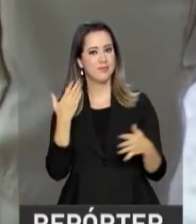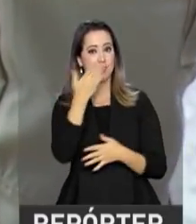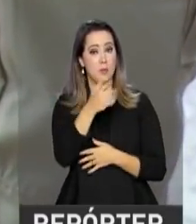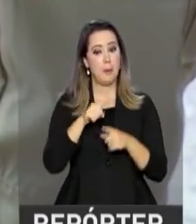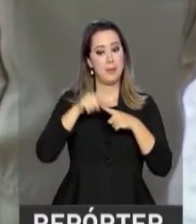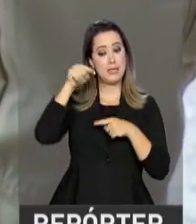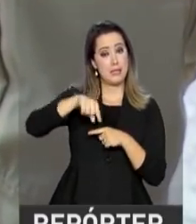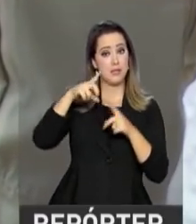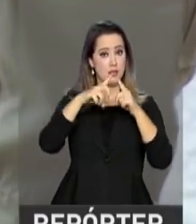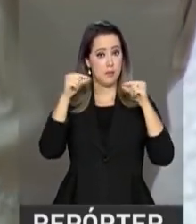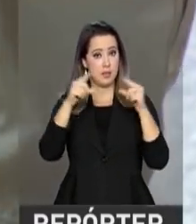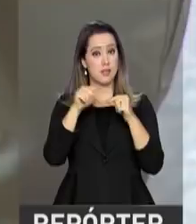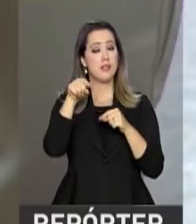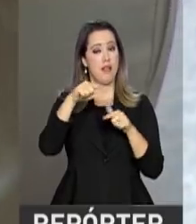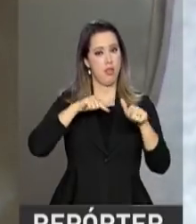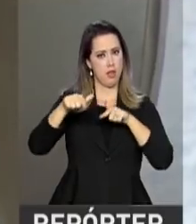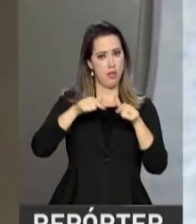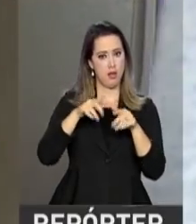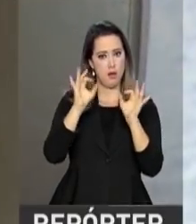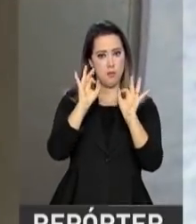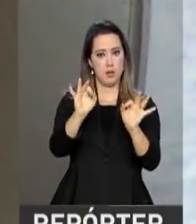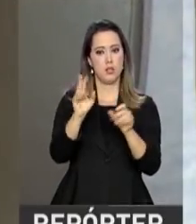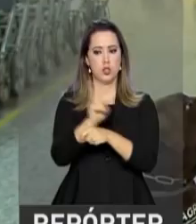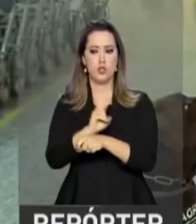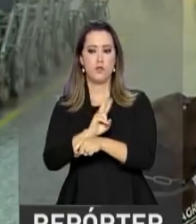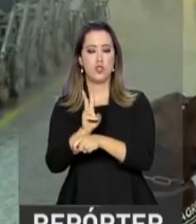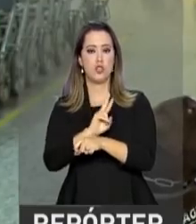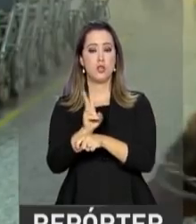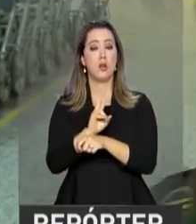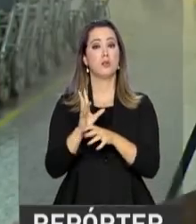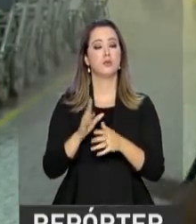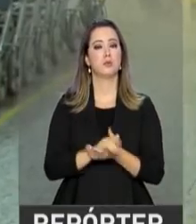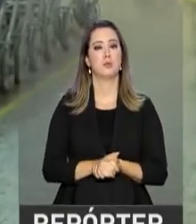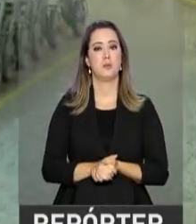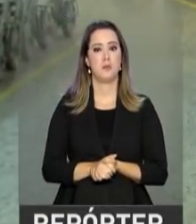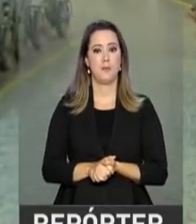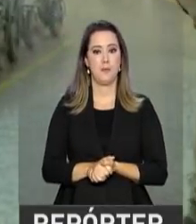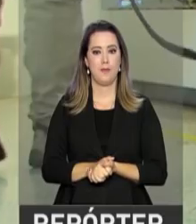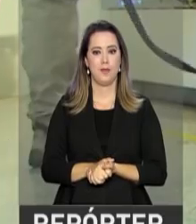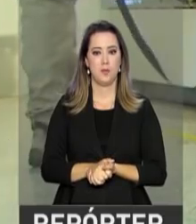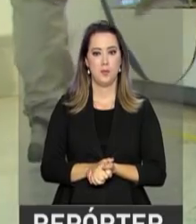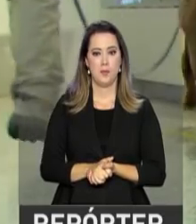cães cumprem uma função, a de vigilante sanitário.